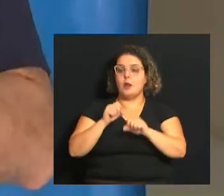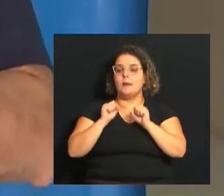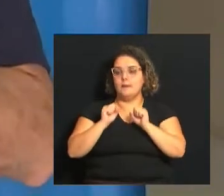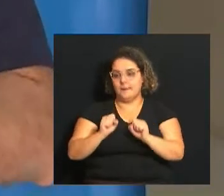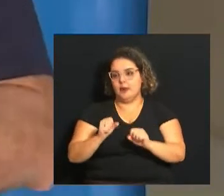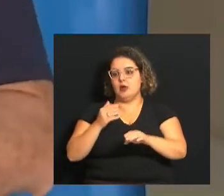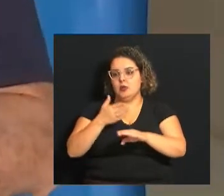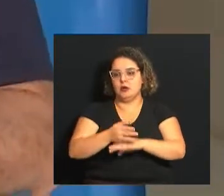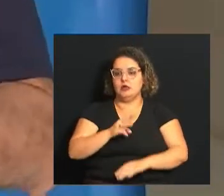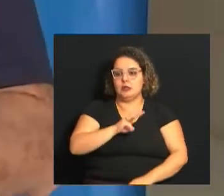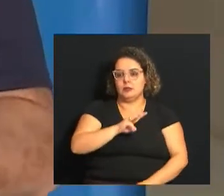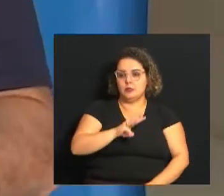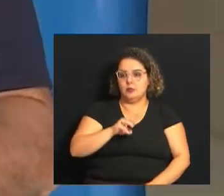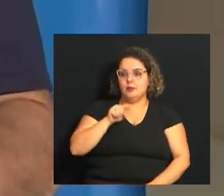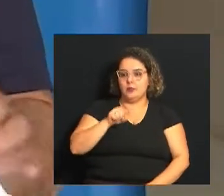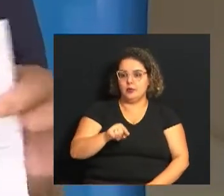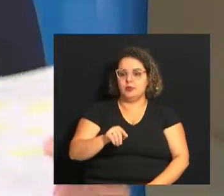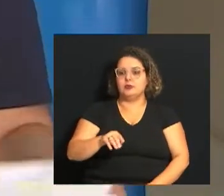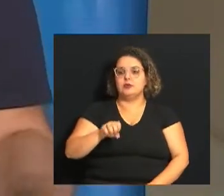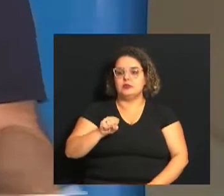no